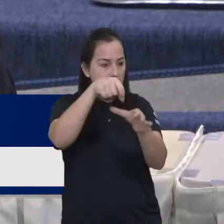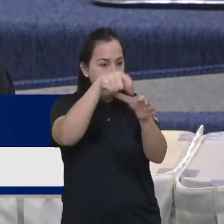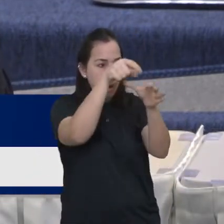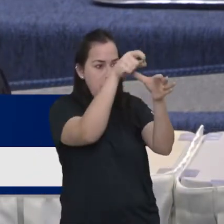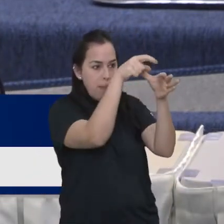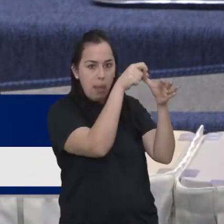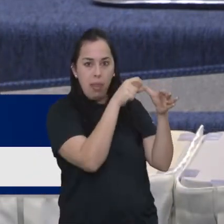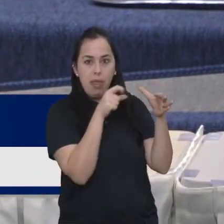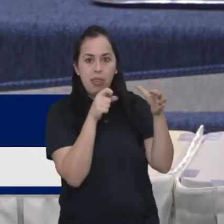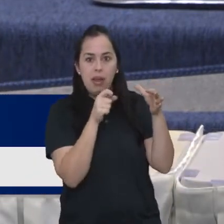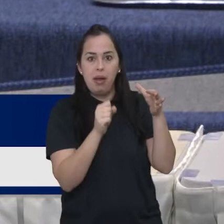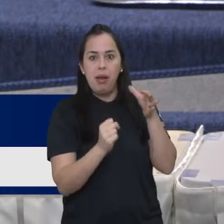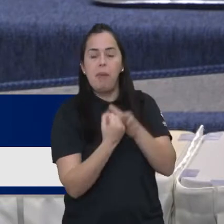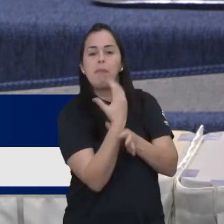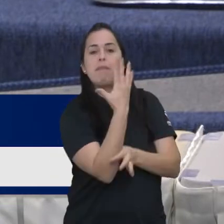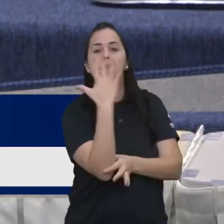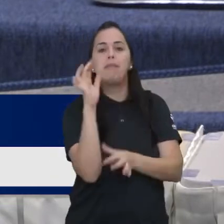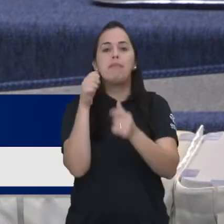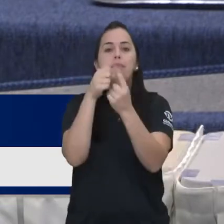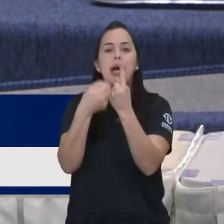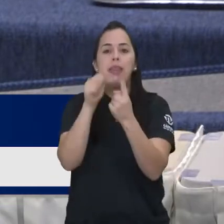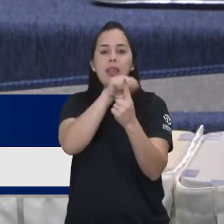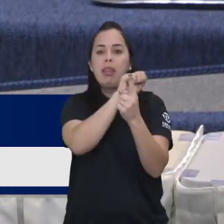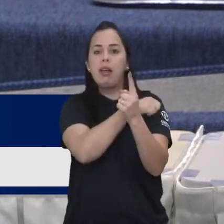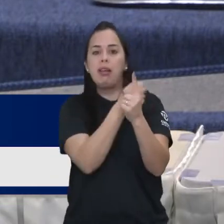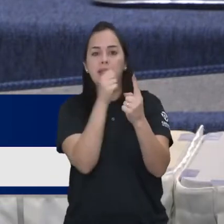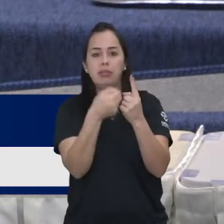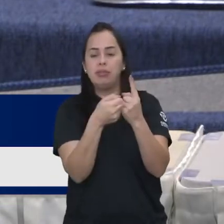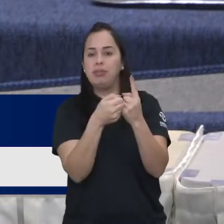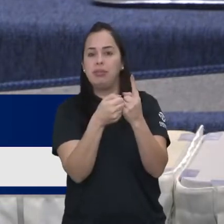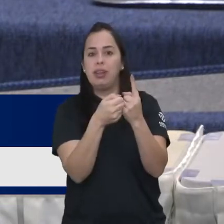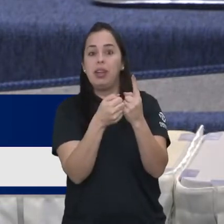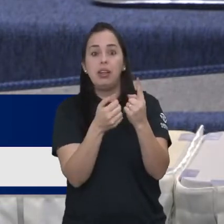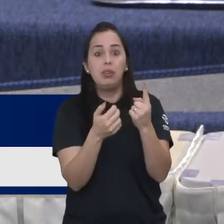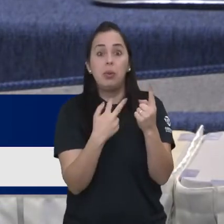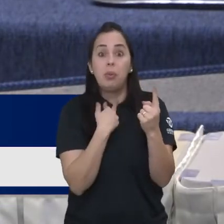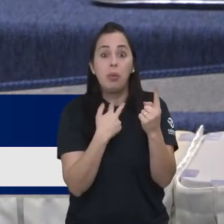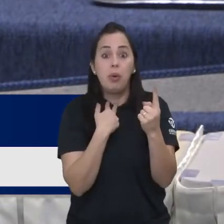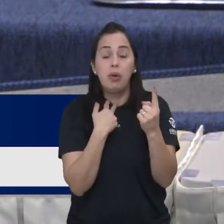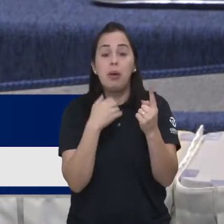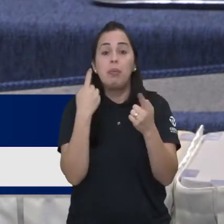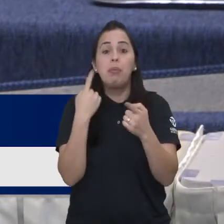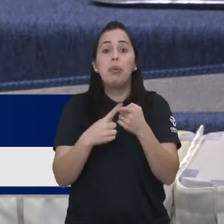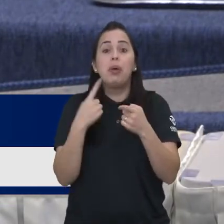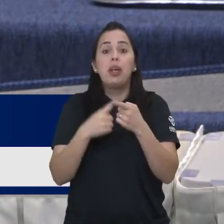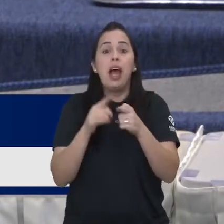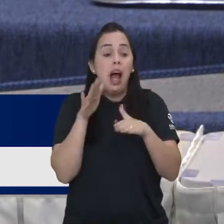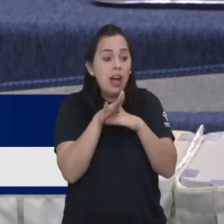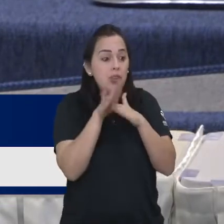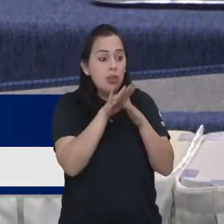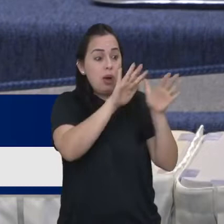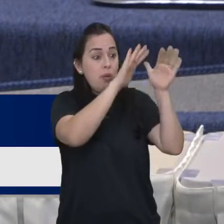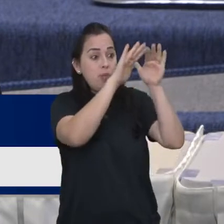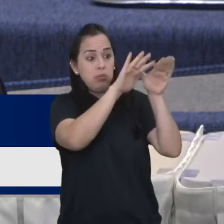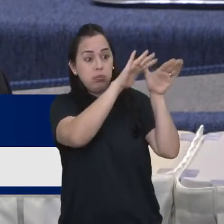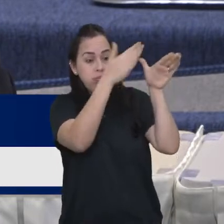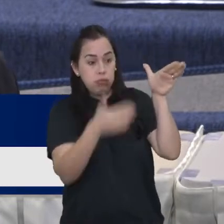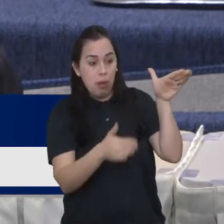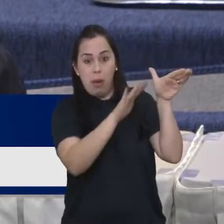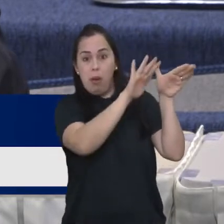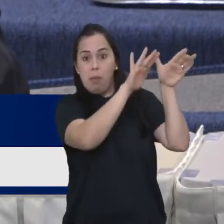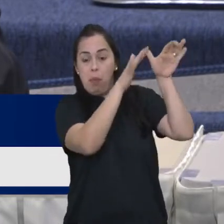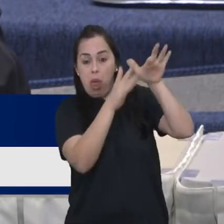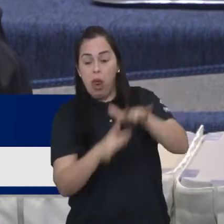todos os técnicos falam isso, a bananeira, ela facilita o escorregamento do solo. Então, assim,